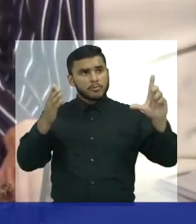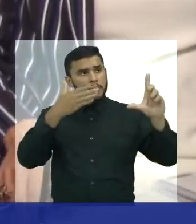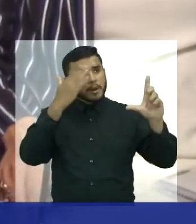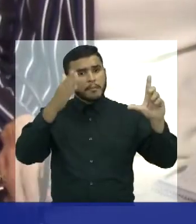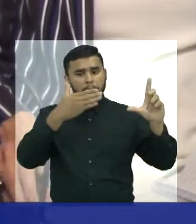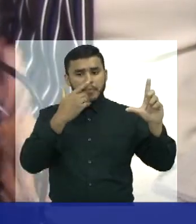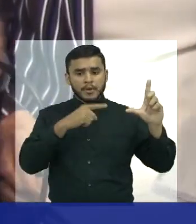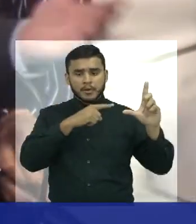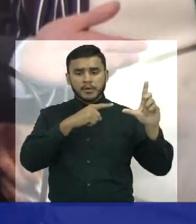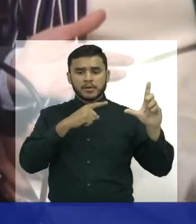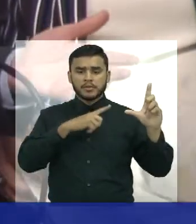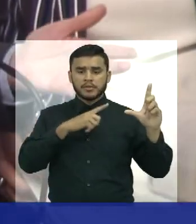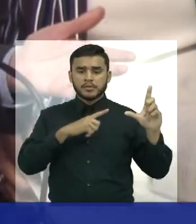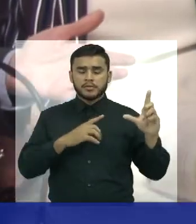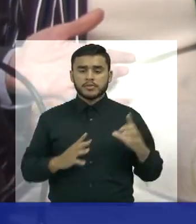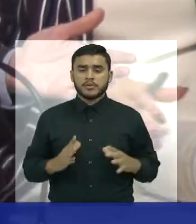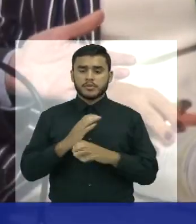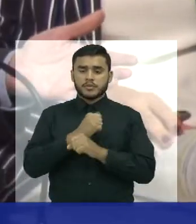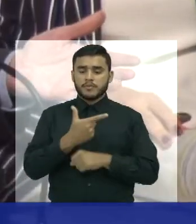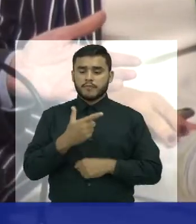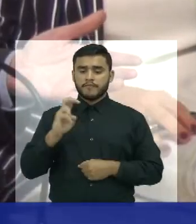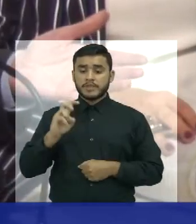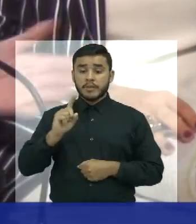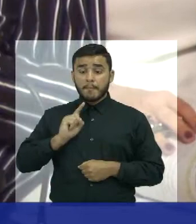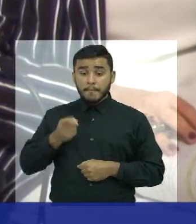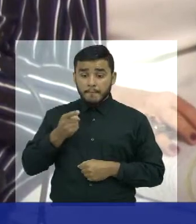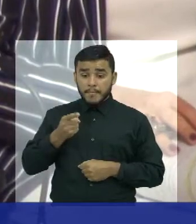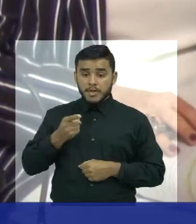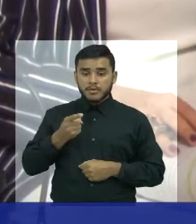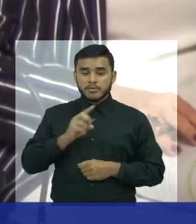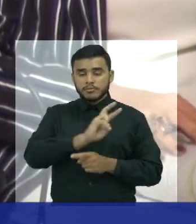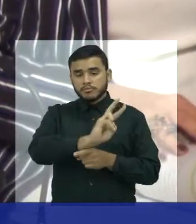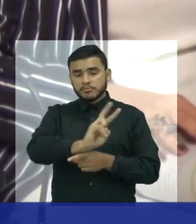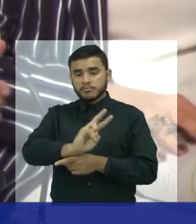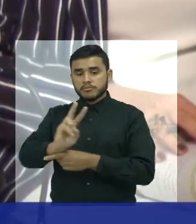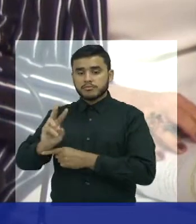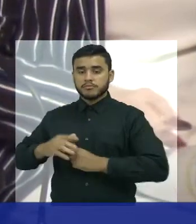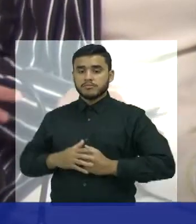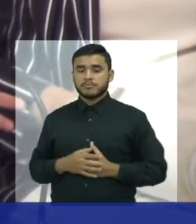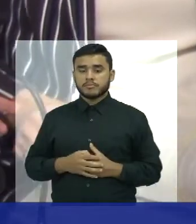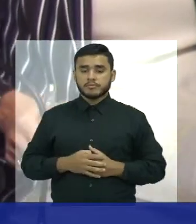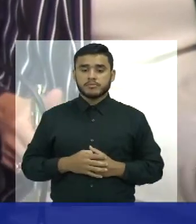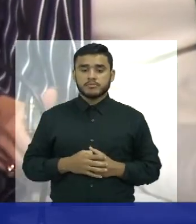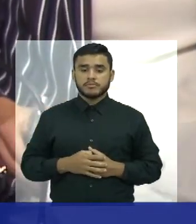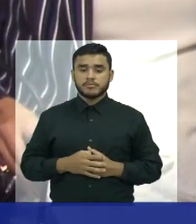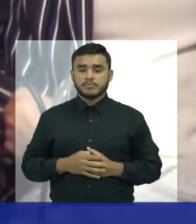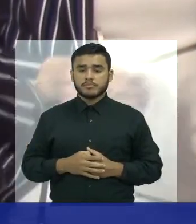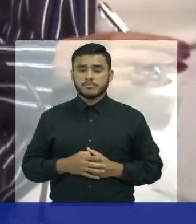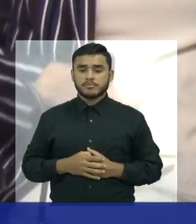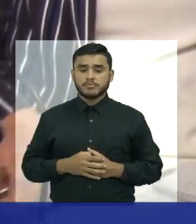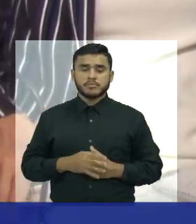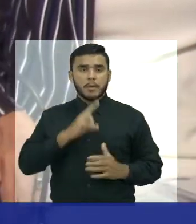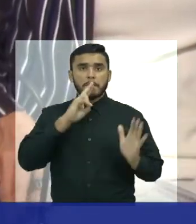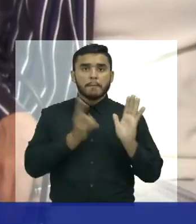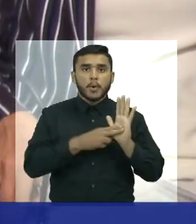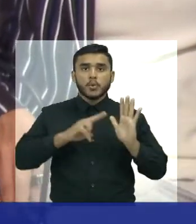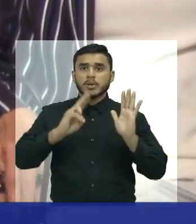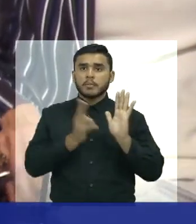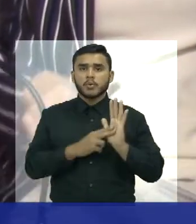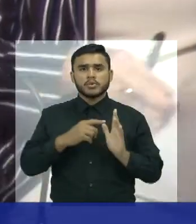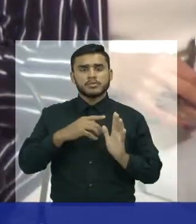de 25 mil fiscalizações, a gente autuou menos da metade das vezes.